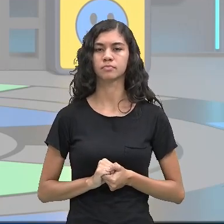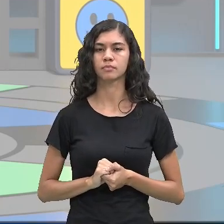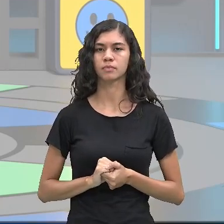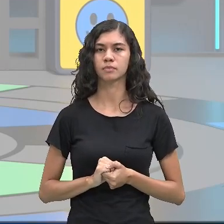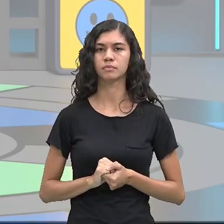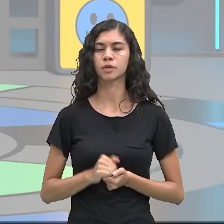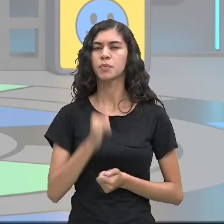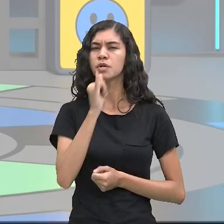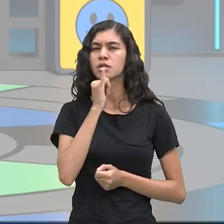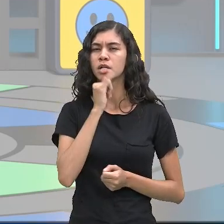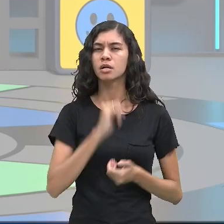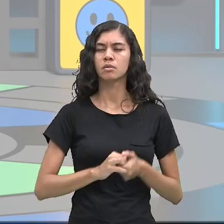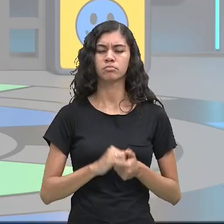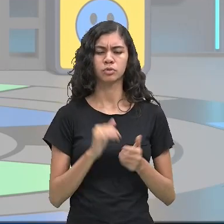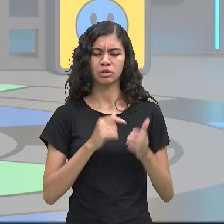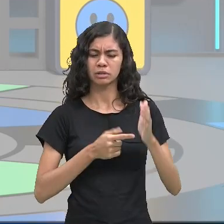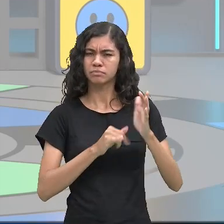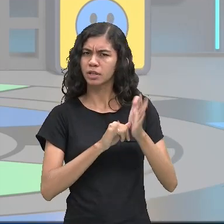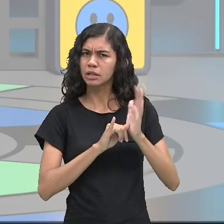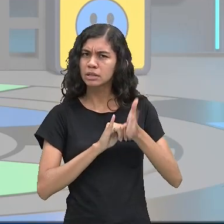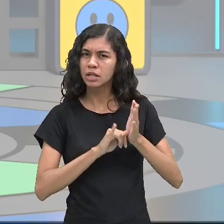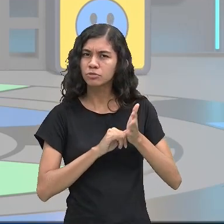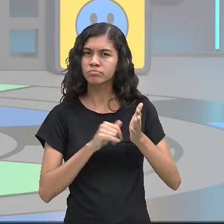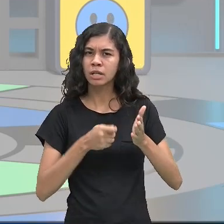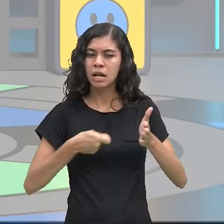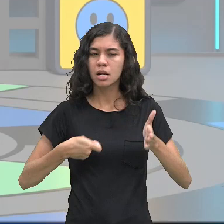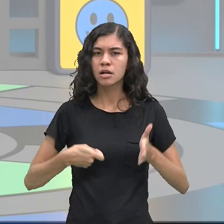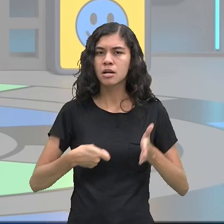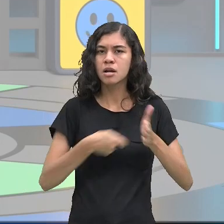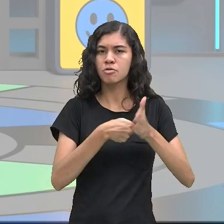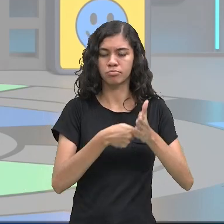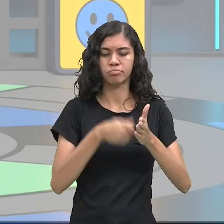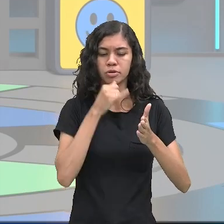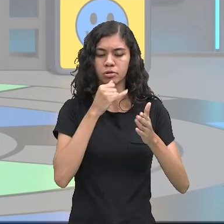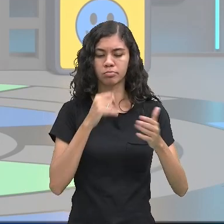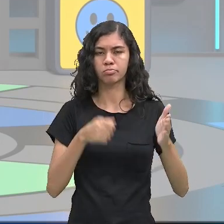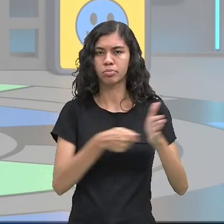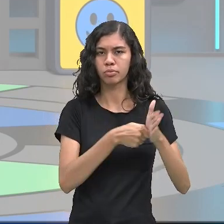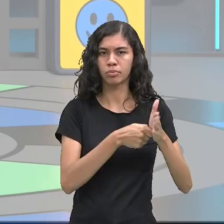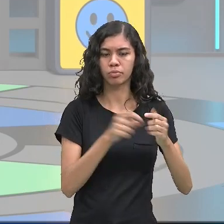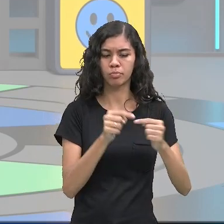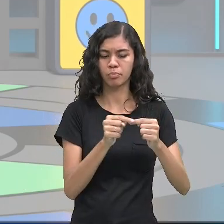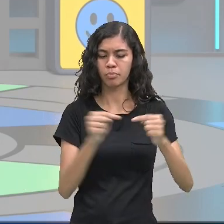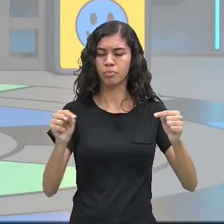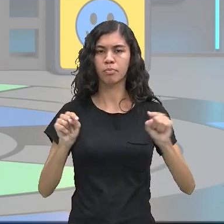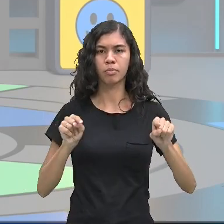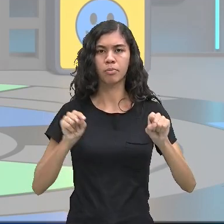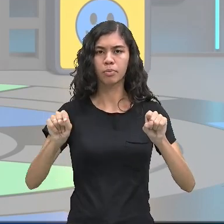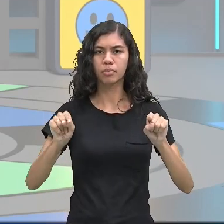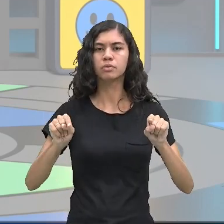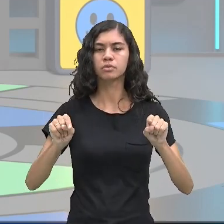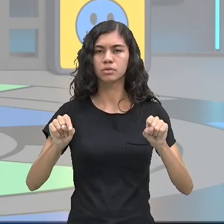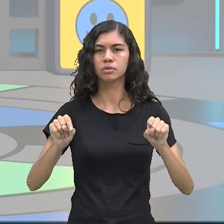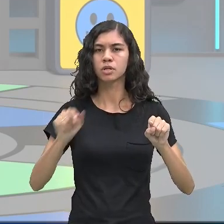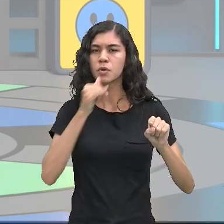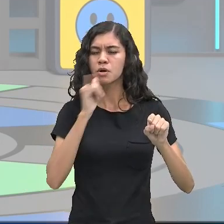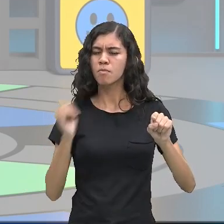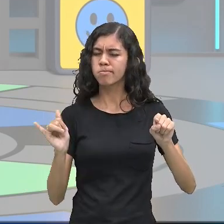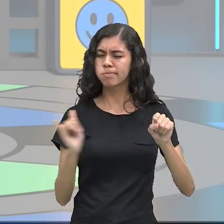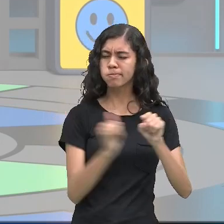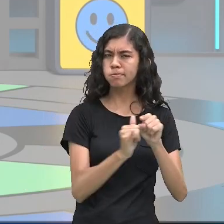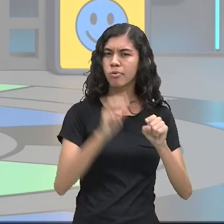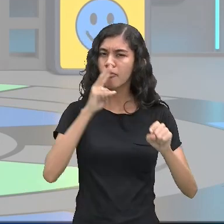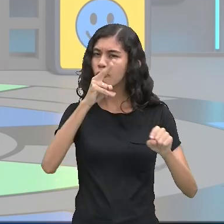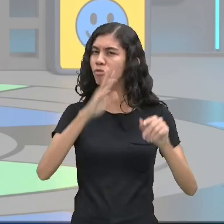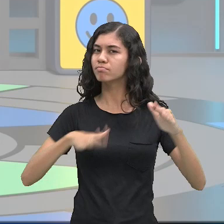um curto-circuito no gerador. O que é? Nós ligamos os terminais do gerador. Obtivemos a máxima corrente que pode atravessar